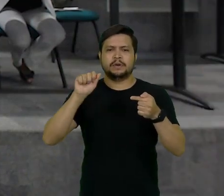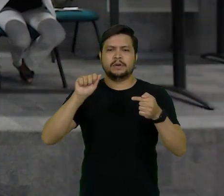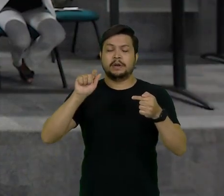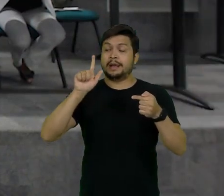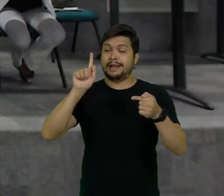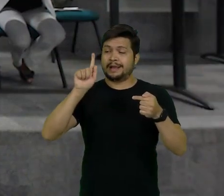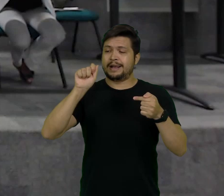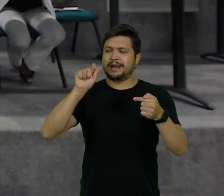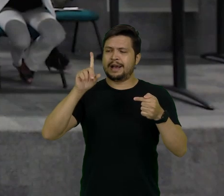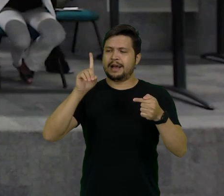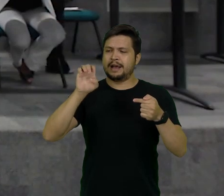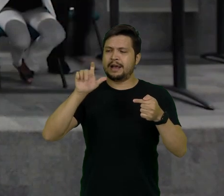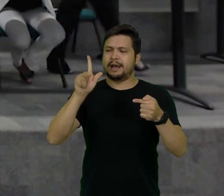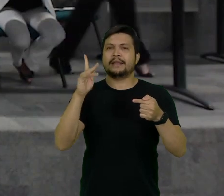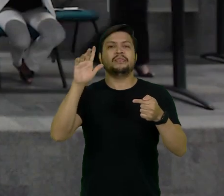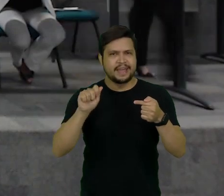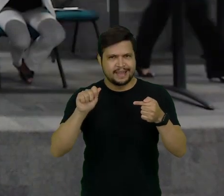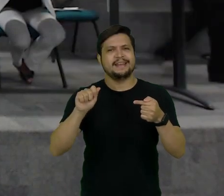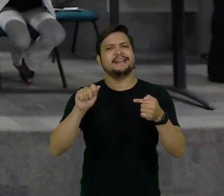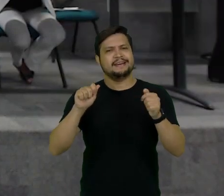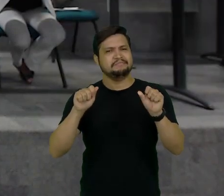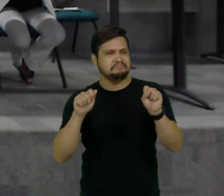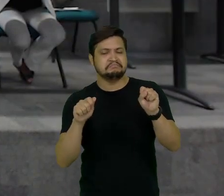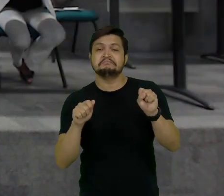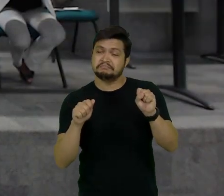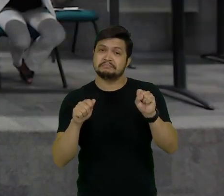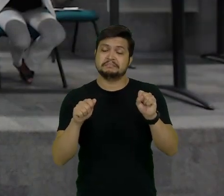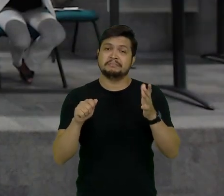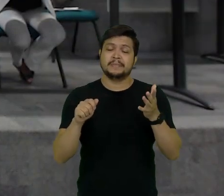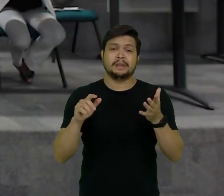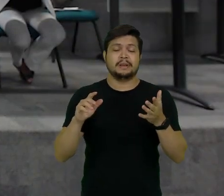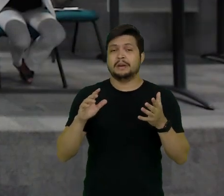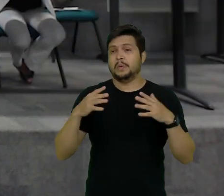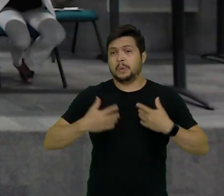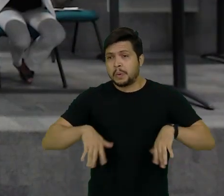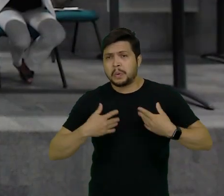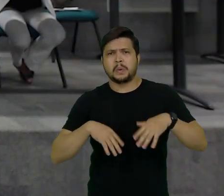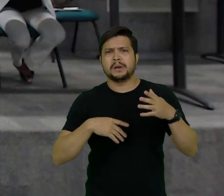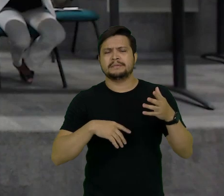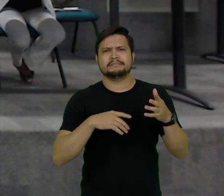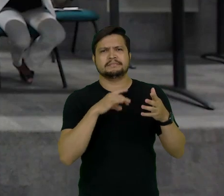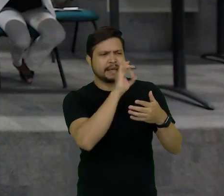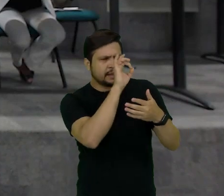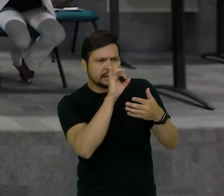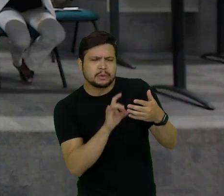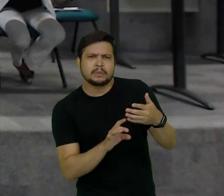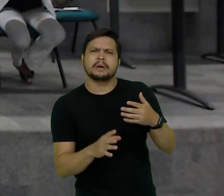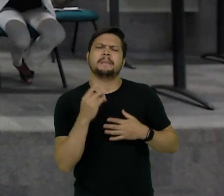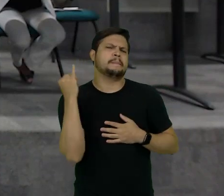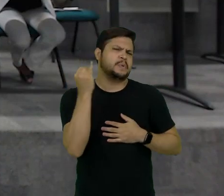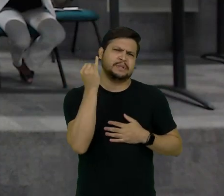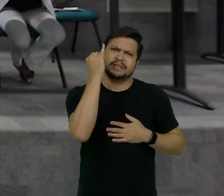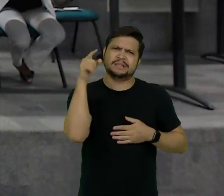Gadelha, ele foi um professor que foi muito importante para a zootecnia, o início da zootecnia, estava lado a lado com o Fabiano, o